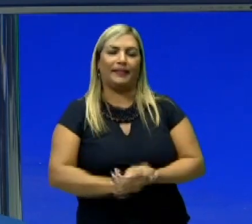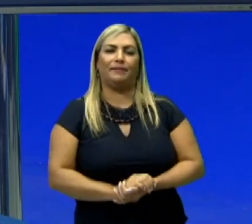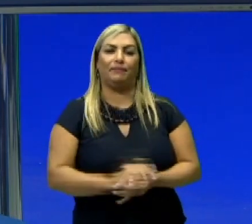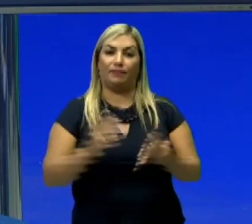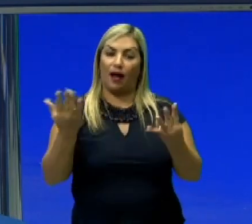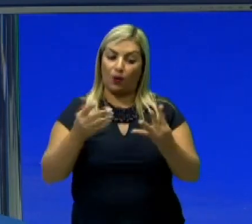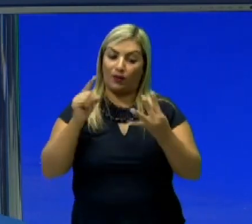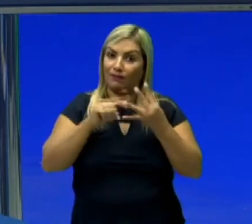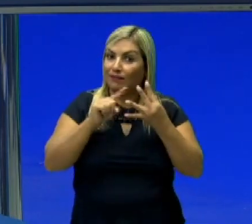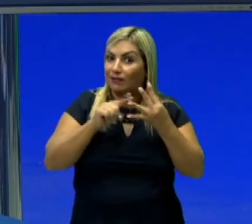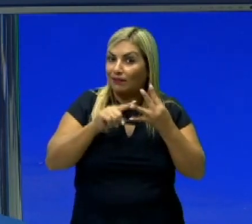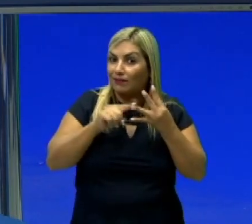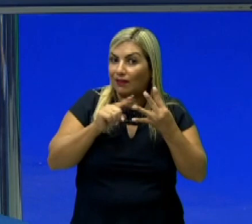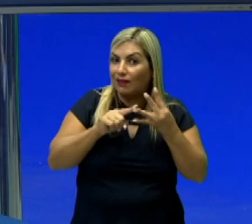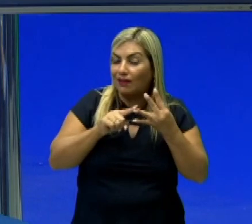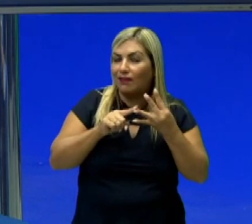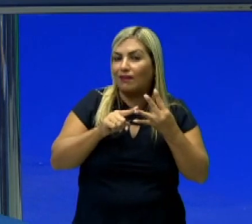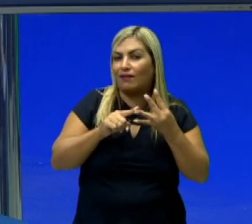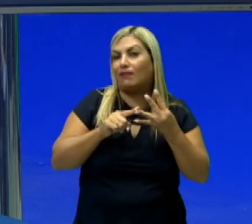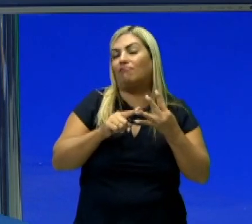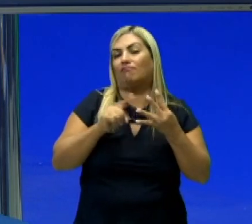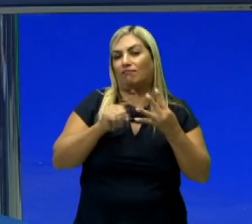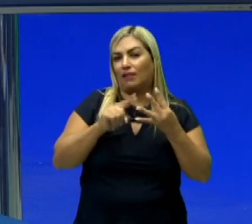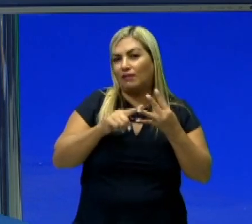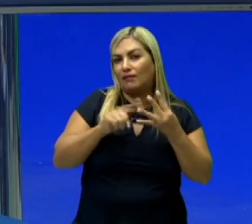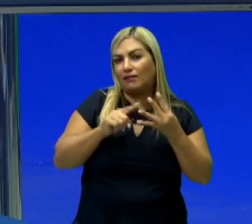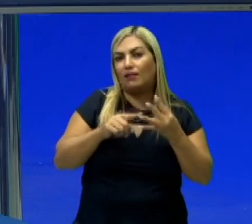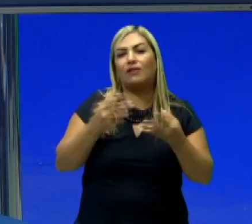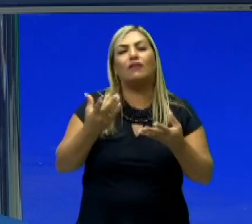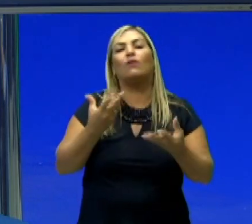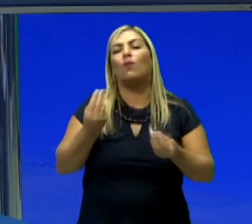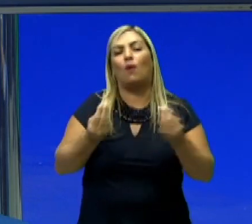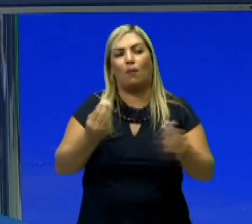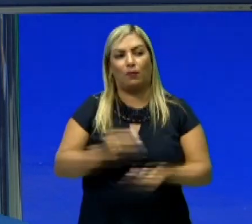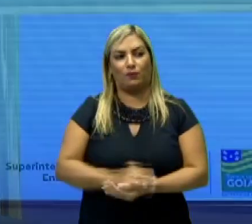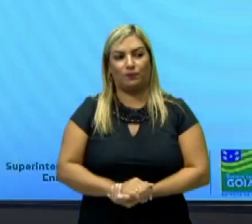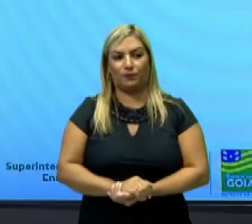minha terceira. Na minha terceira, eu vou ter o seguinte.